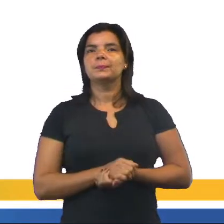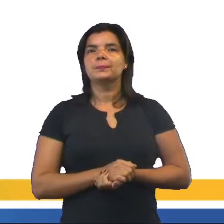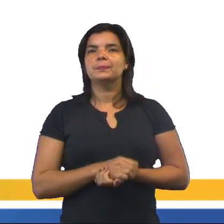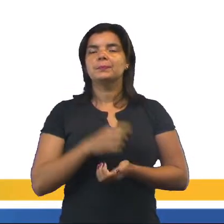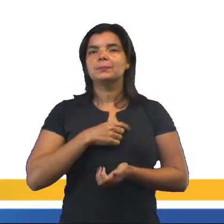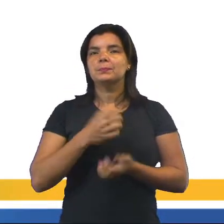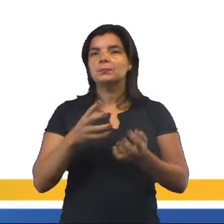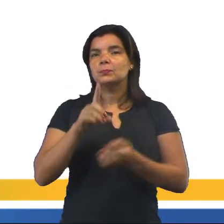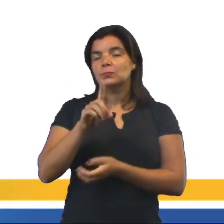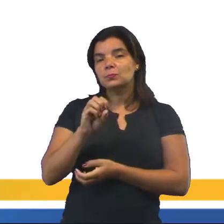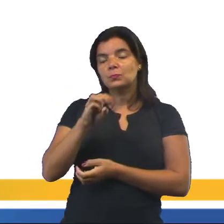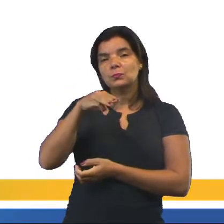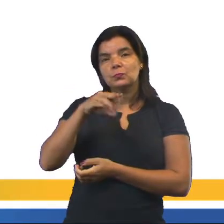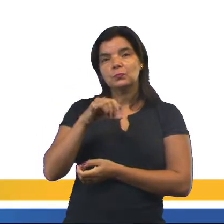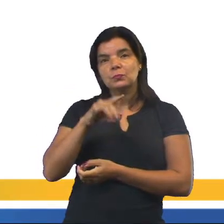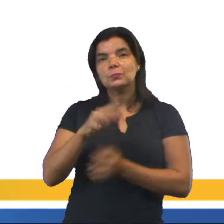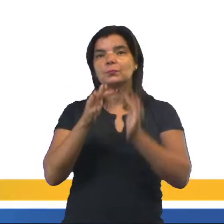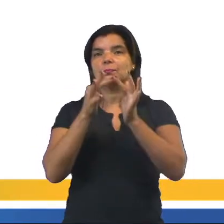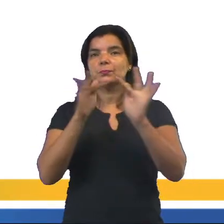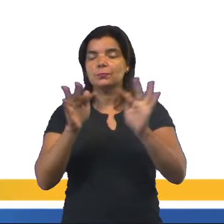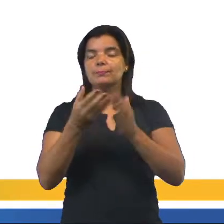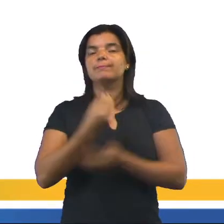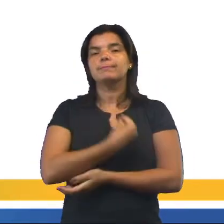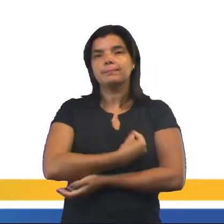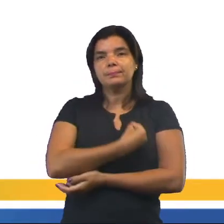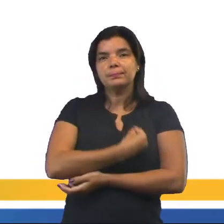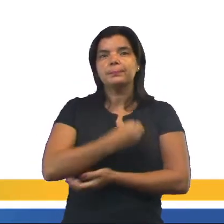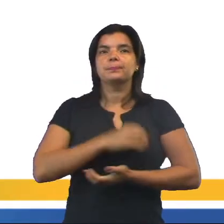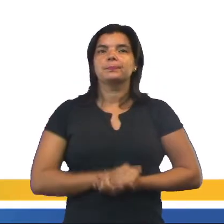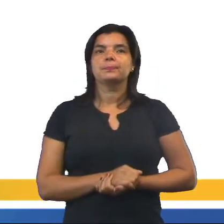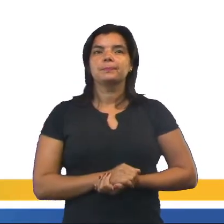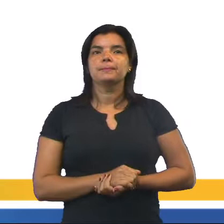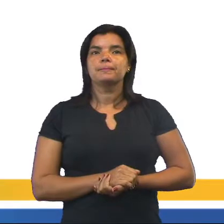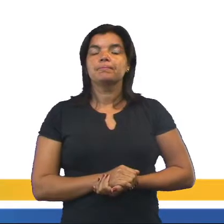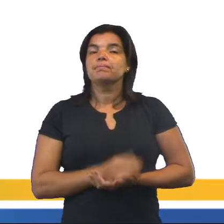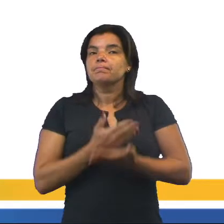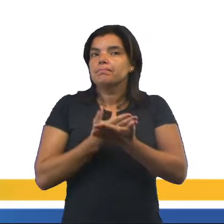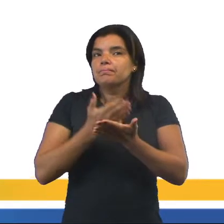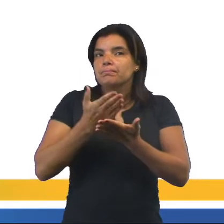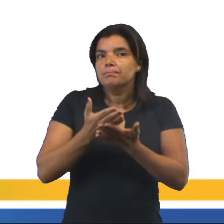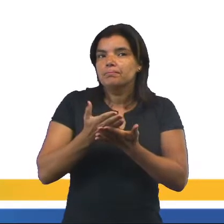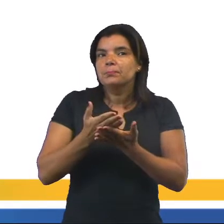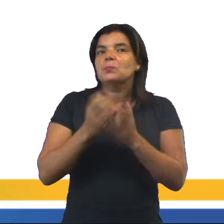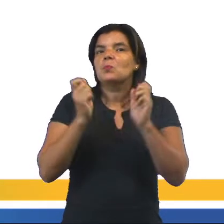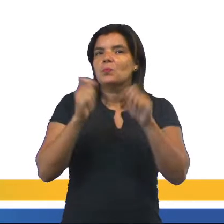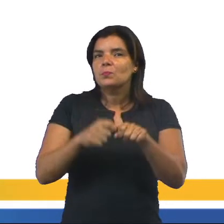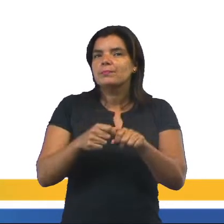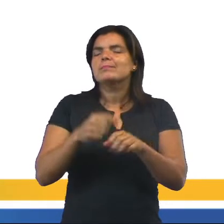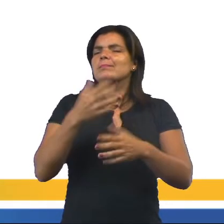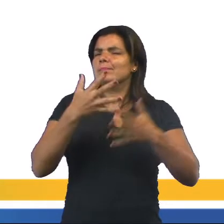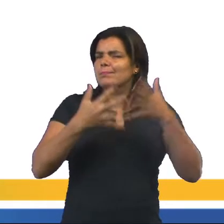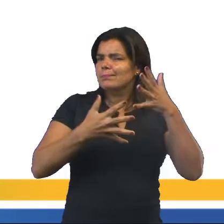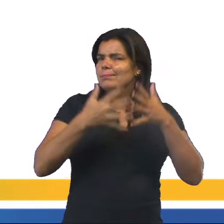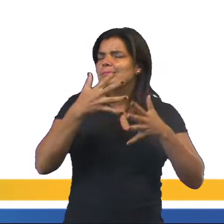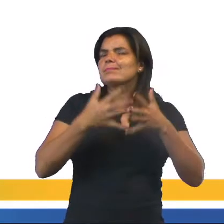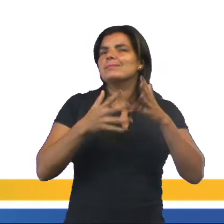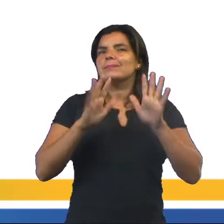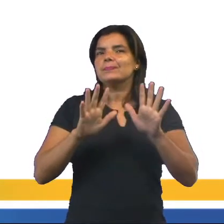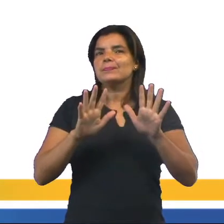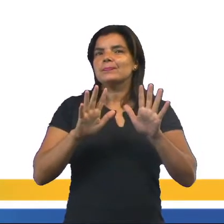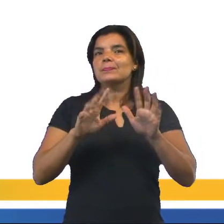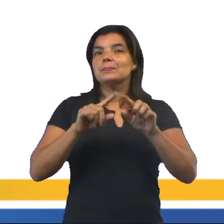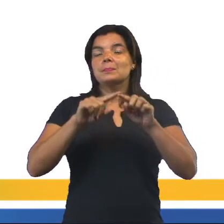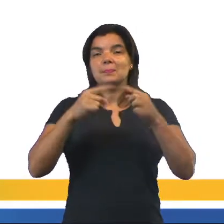válidos dentro do domínio das funções envolvidas. De início, pode